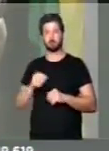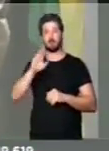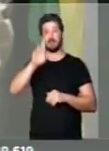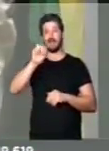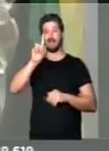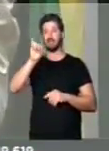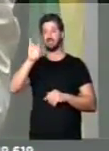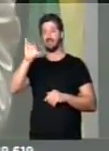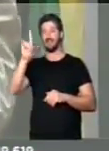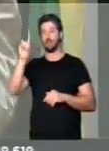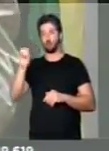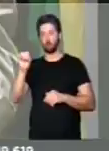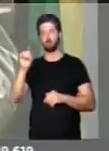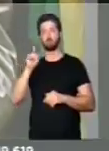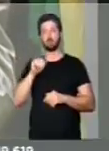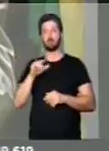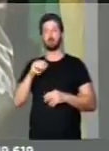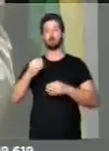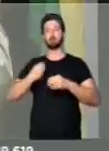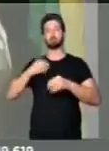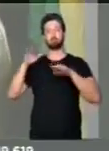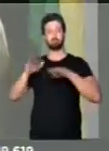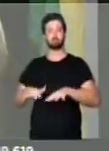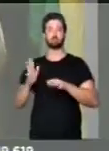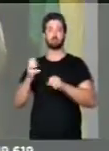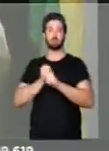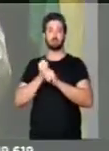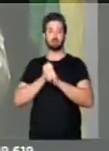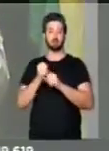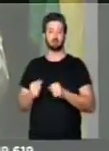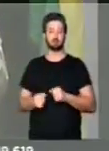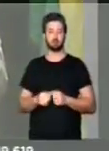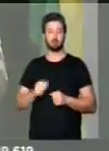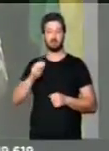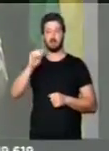Radicado em Uruçuí, Altair Fianco,